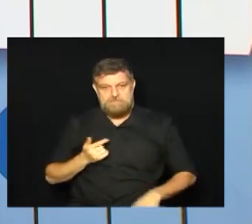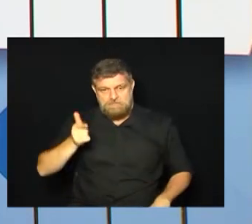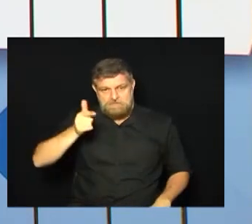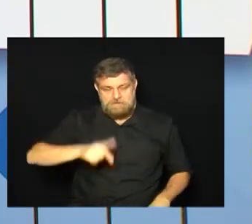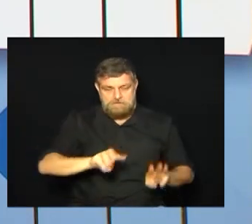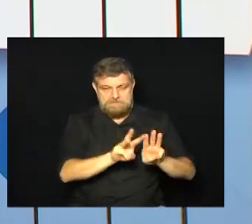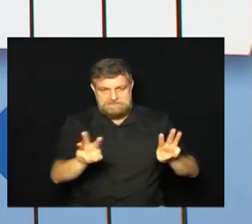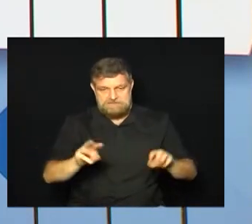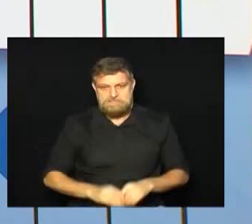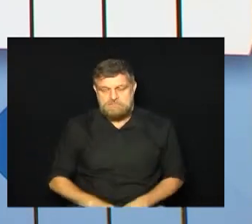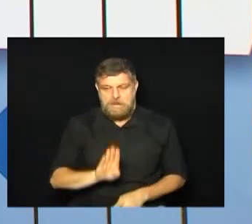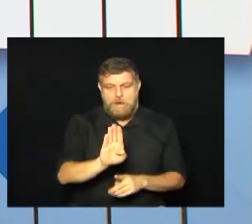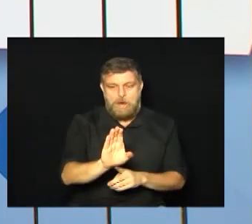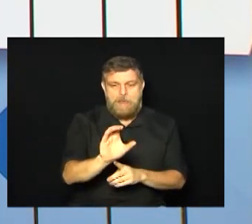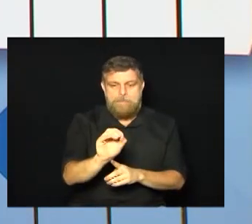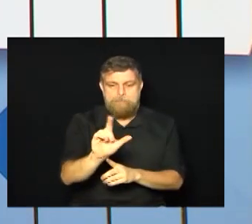site